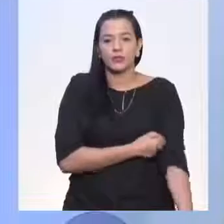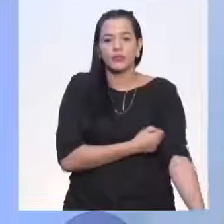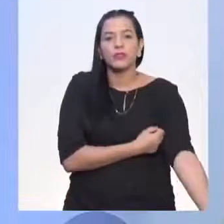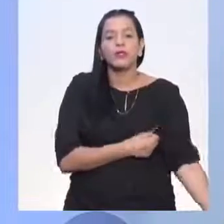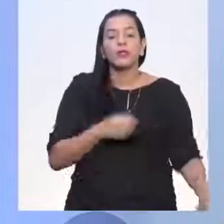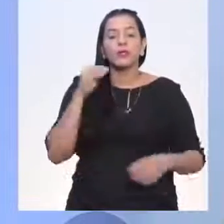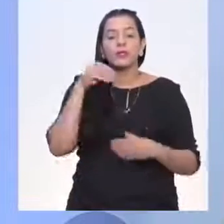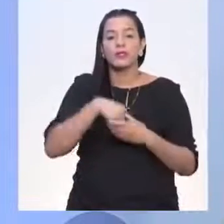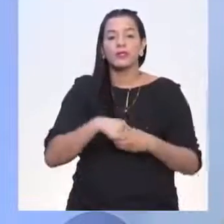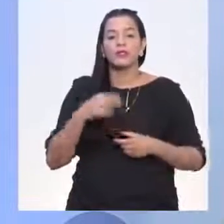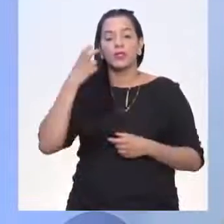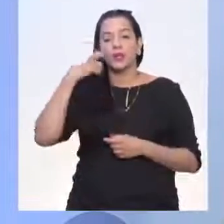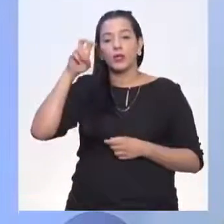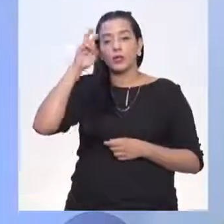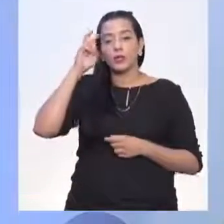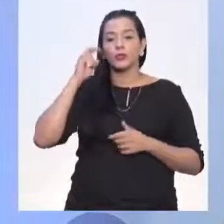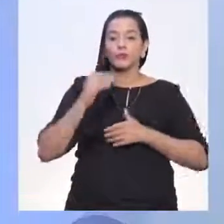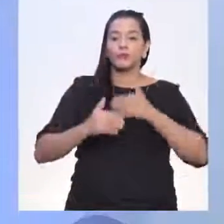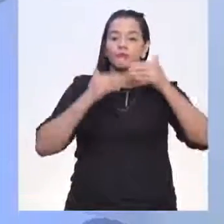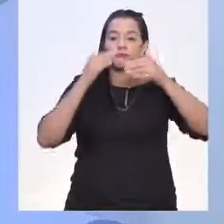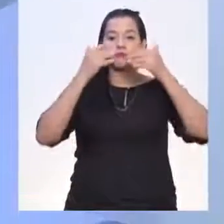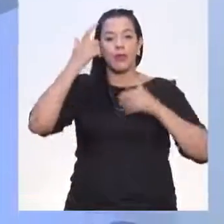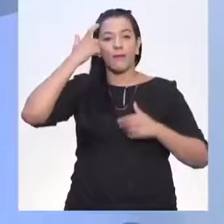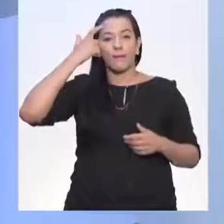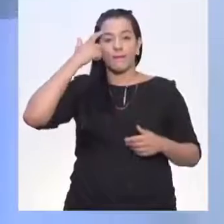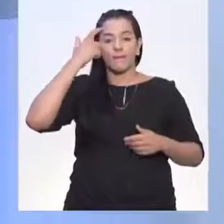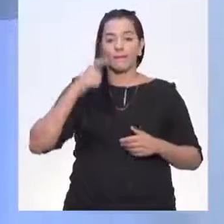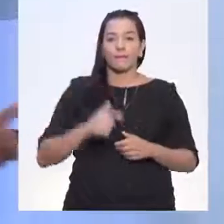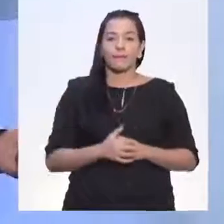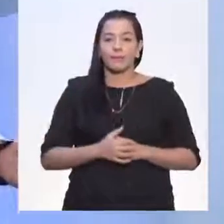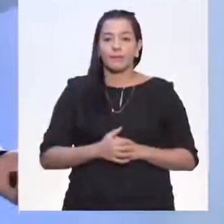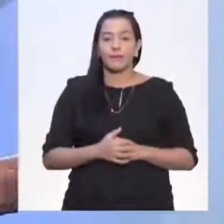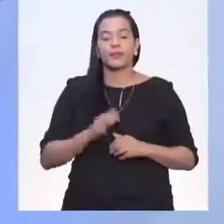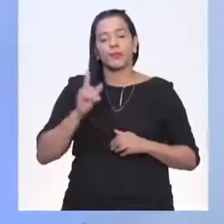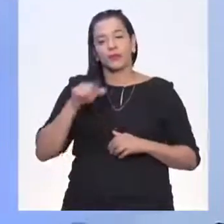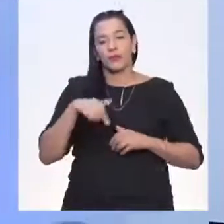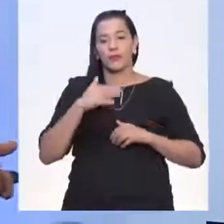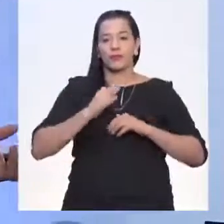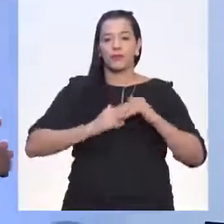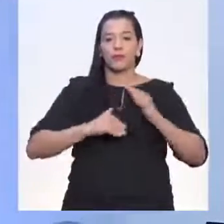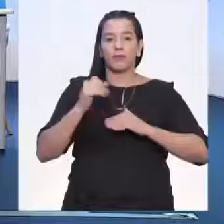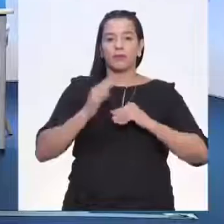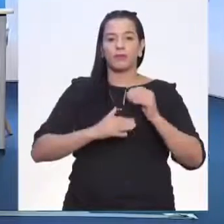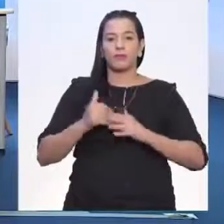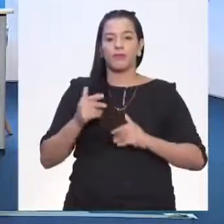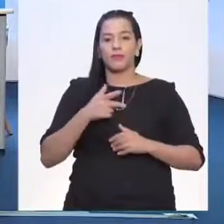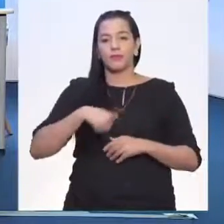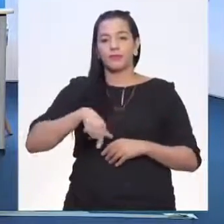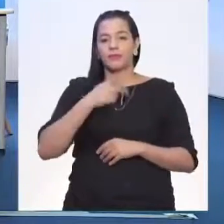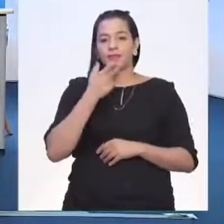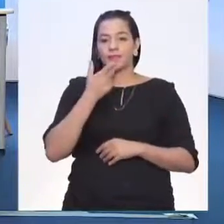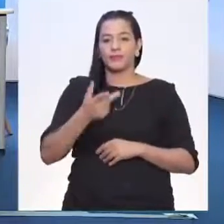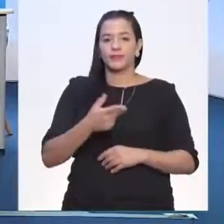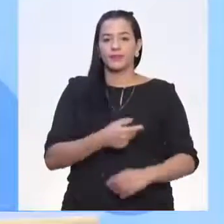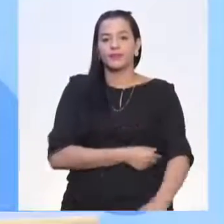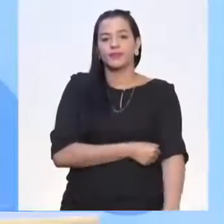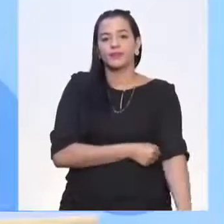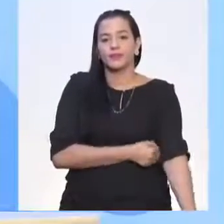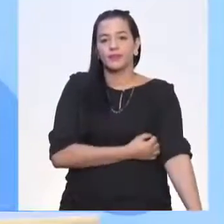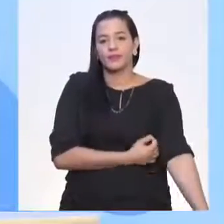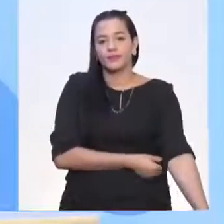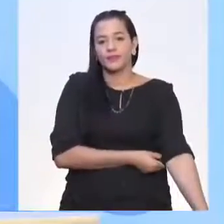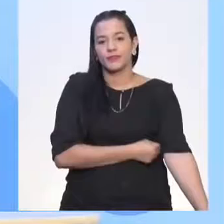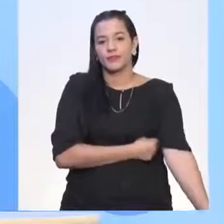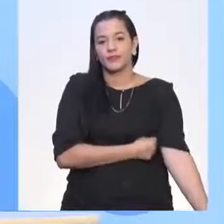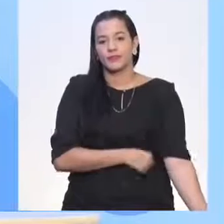dentro da cultura, a gente foi se desenvolvendo intelectualmente. Habilidades, né? Hoje a gente Sabe fala que tanto de o crochê, habilidade. ele usa uma agulha, né? O tricô